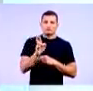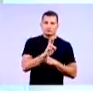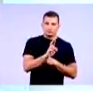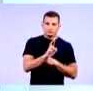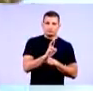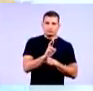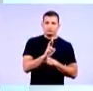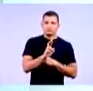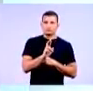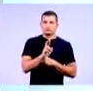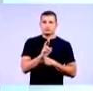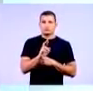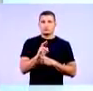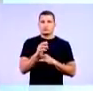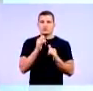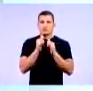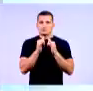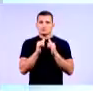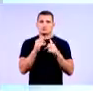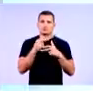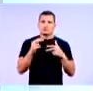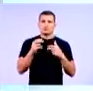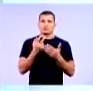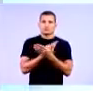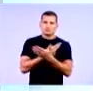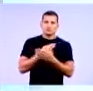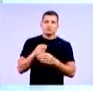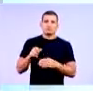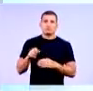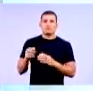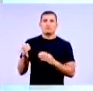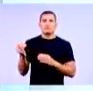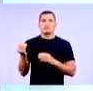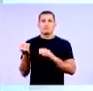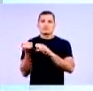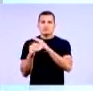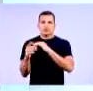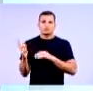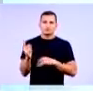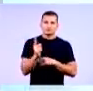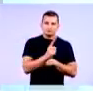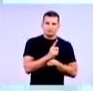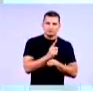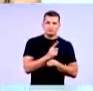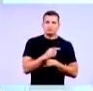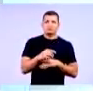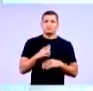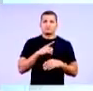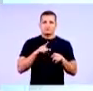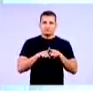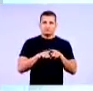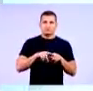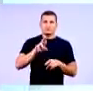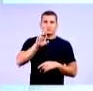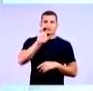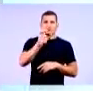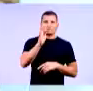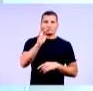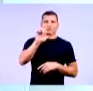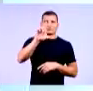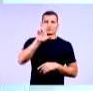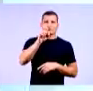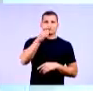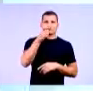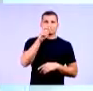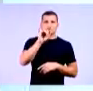com sucesso, ou então teve alguma coisa que aconteceu, é a mensagem de retorno. Né? Tem também a mensagem reflexiva, que é aquela quando o banco de dados consulta, né, em